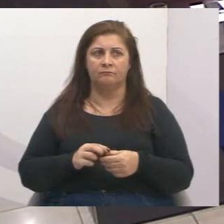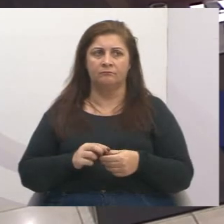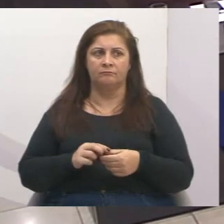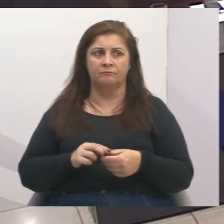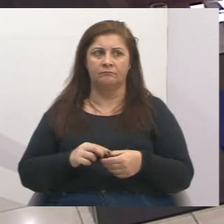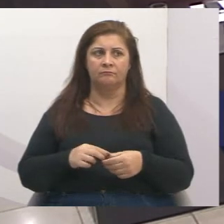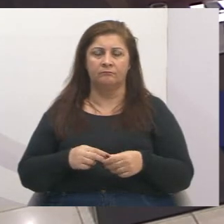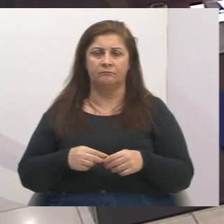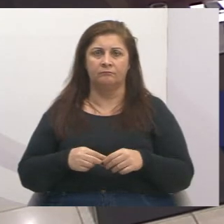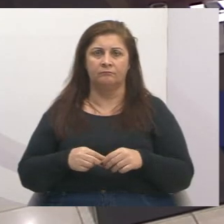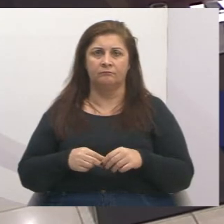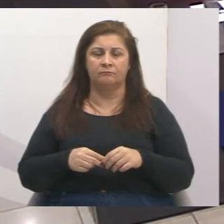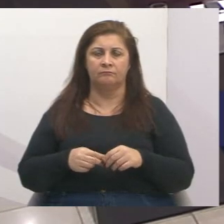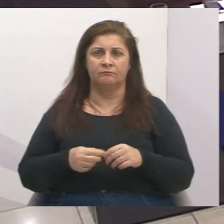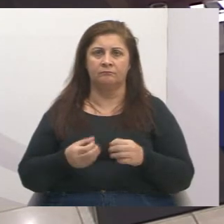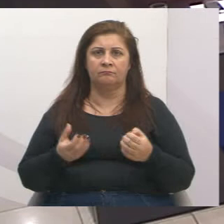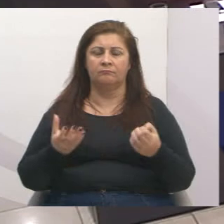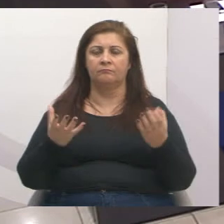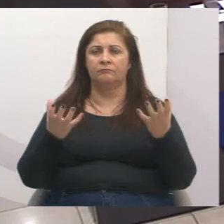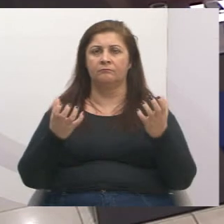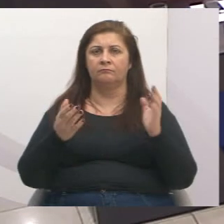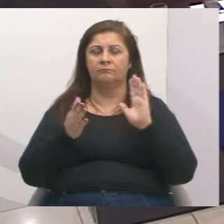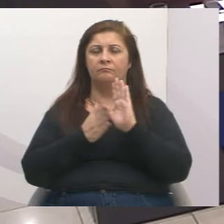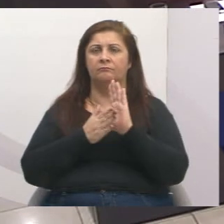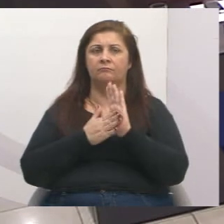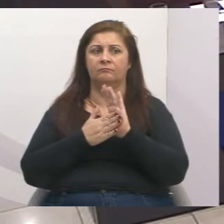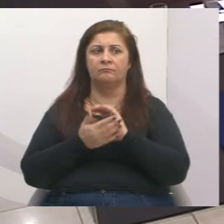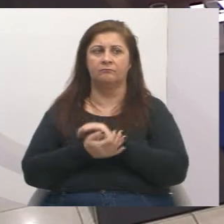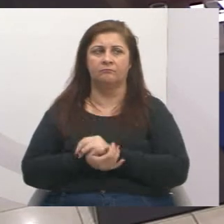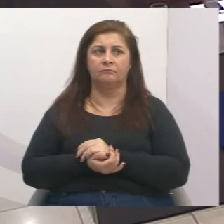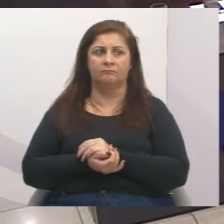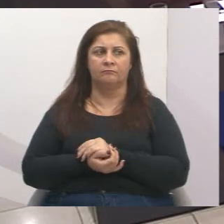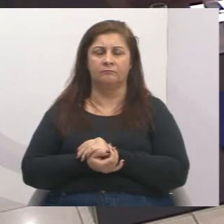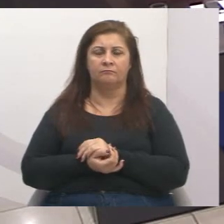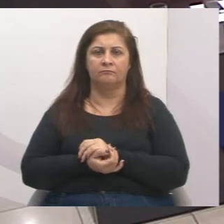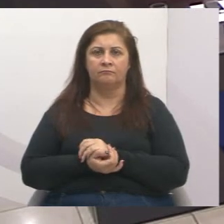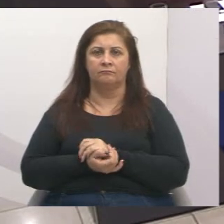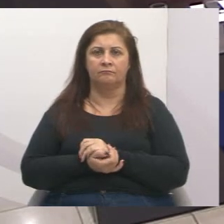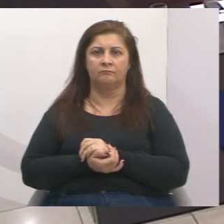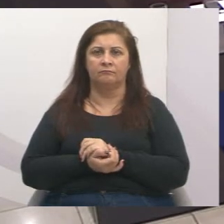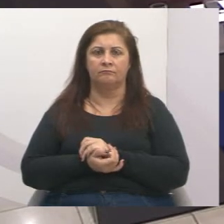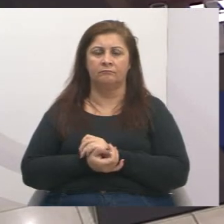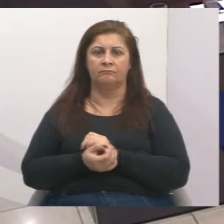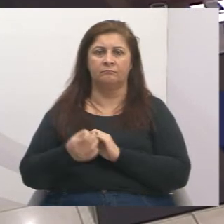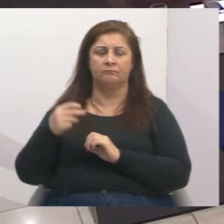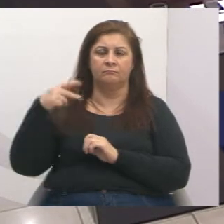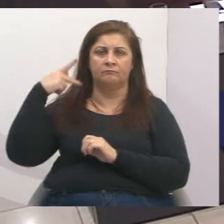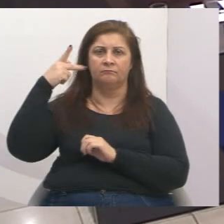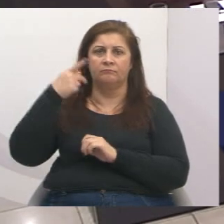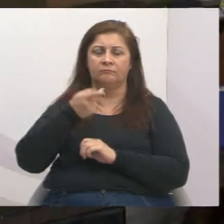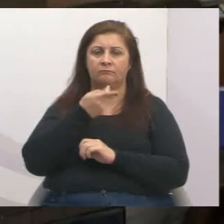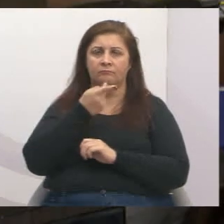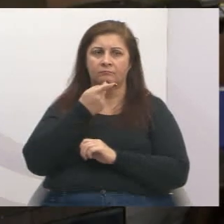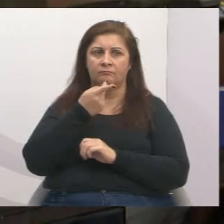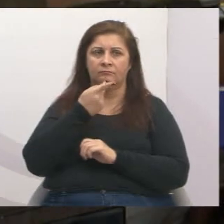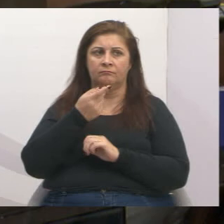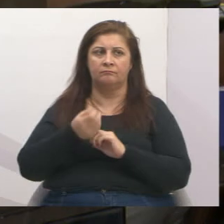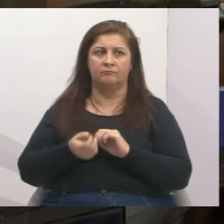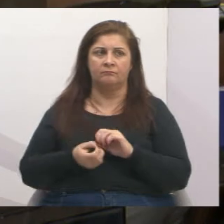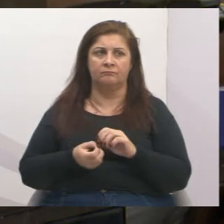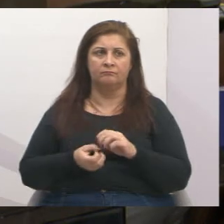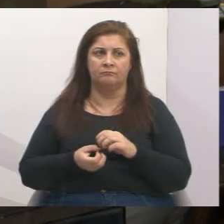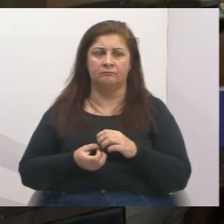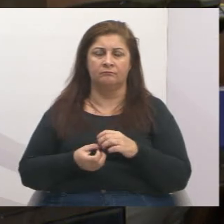Eu gostaria de parabenizar, antes de mais nada, o vereador Hernani Barreto